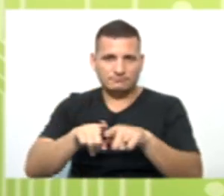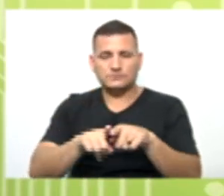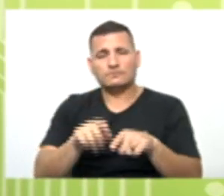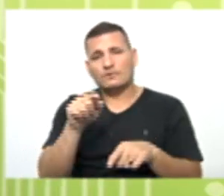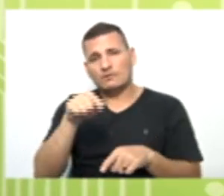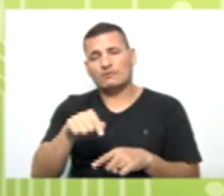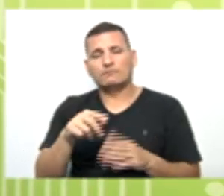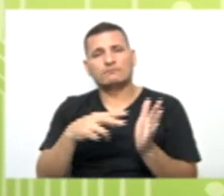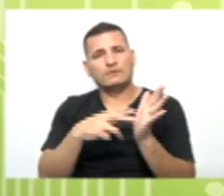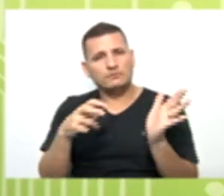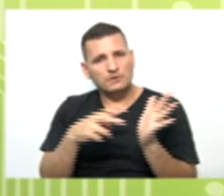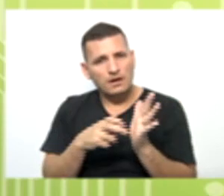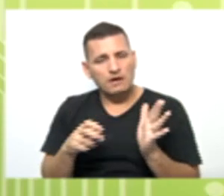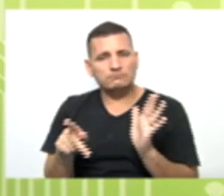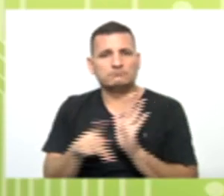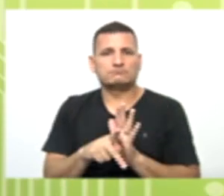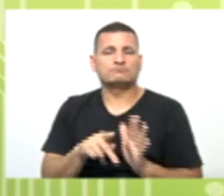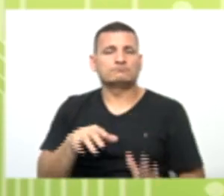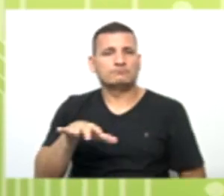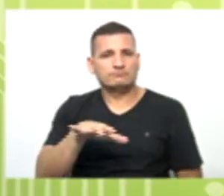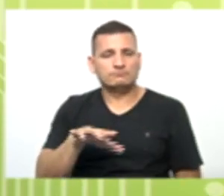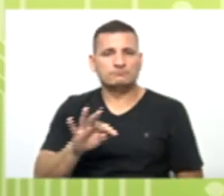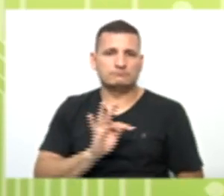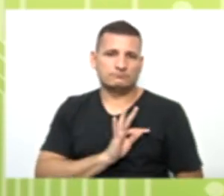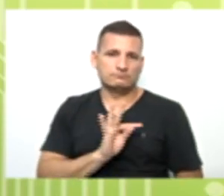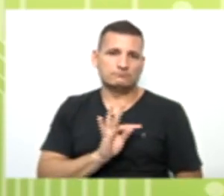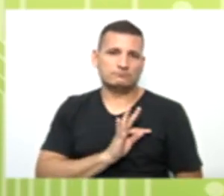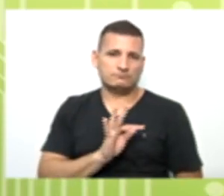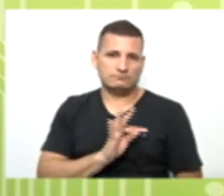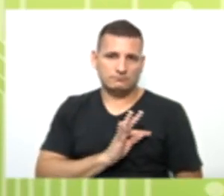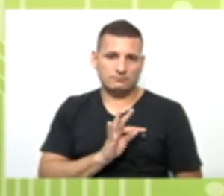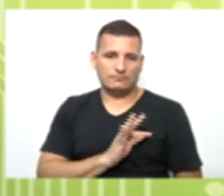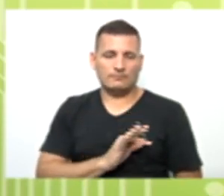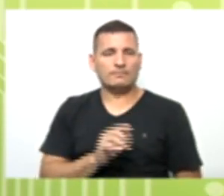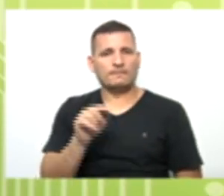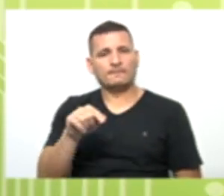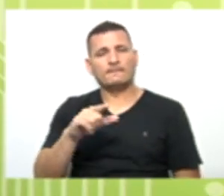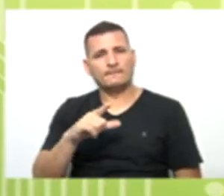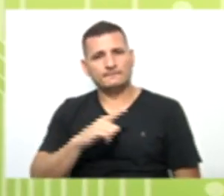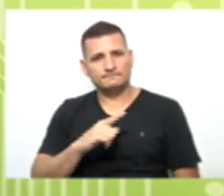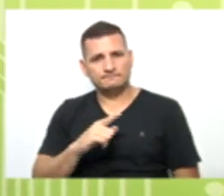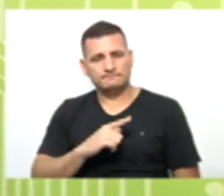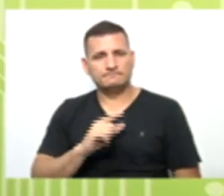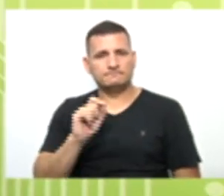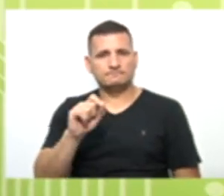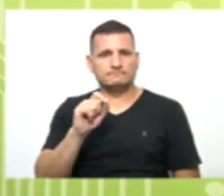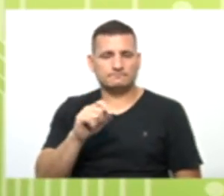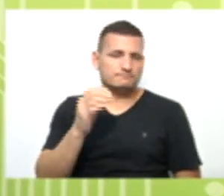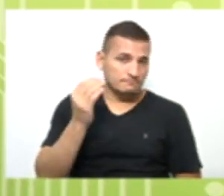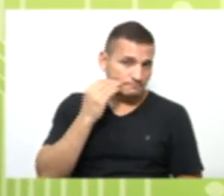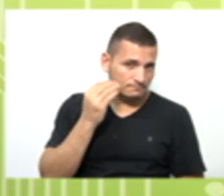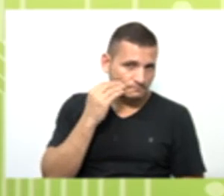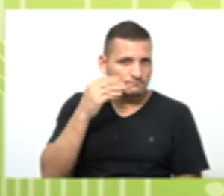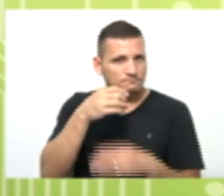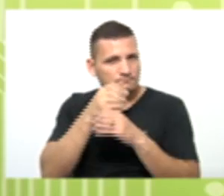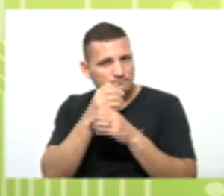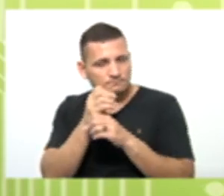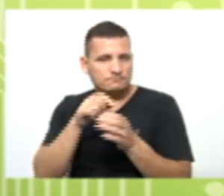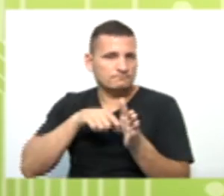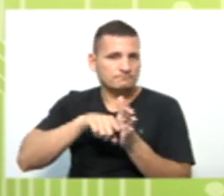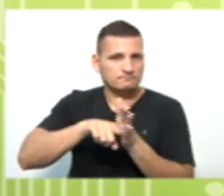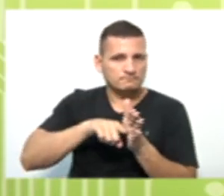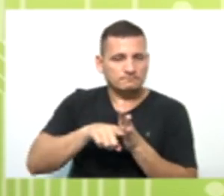rebuscado, que é técnico e que tem doses, né, e termos que já foram testados. Então, por